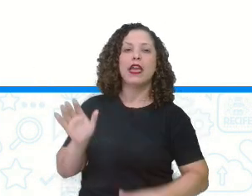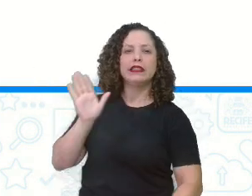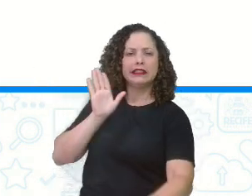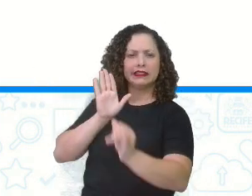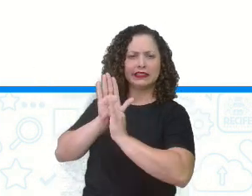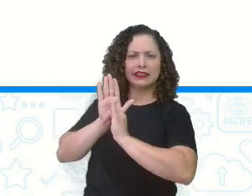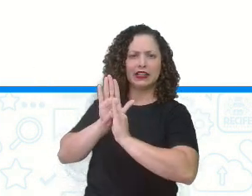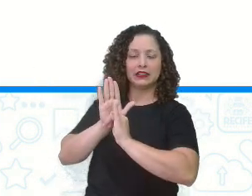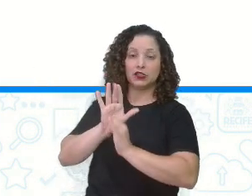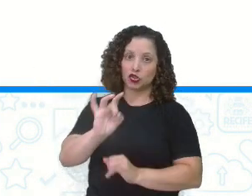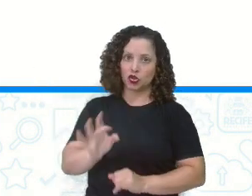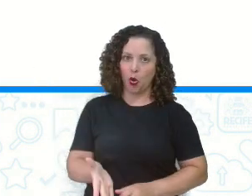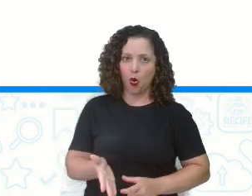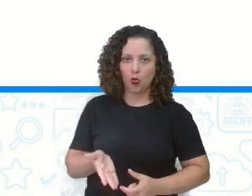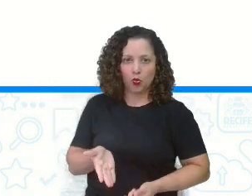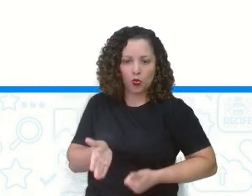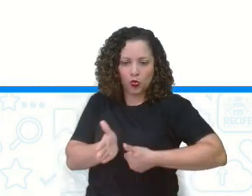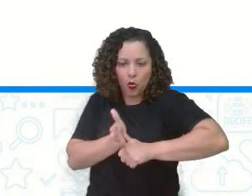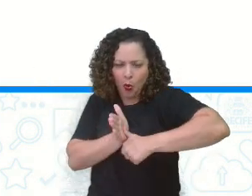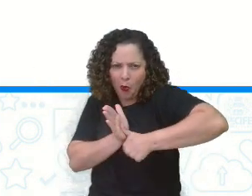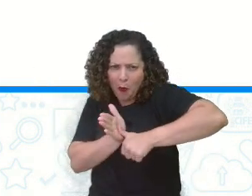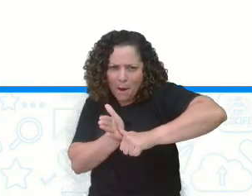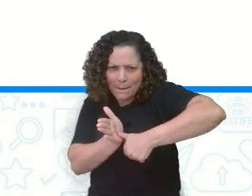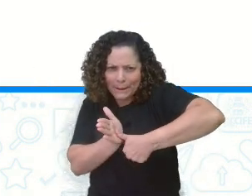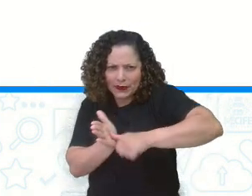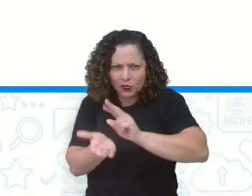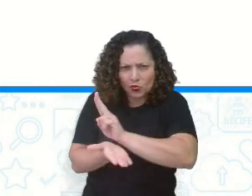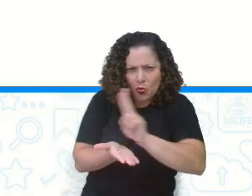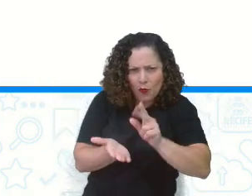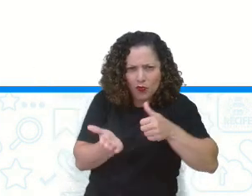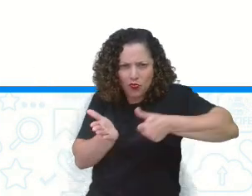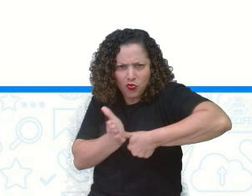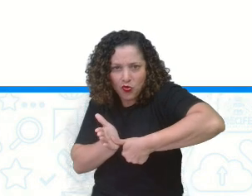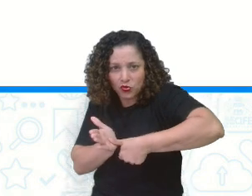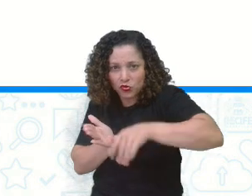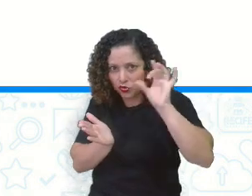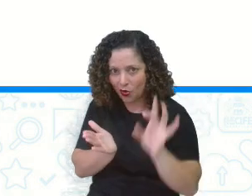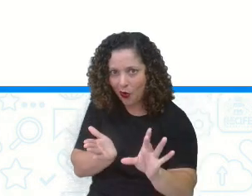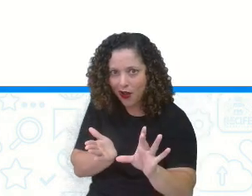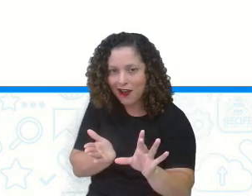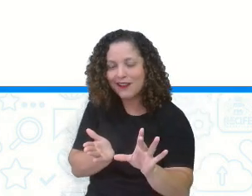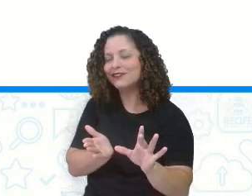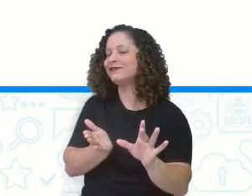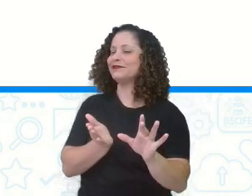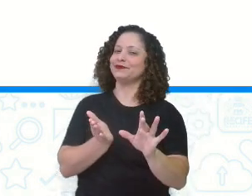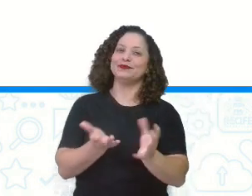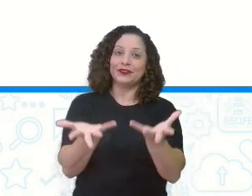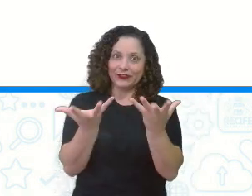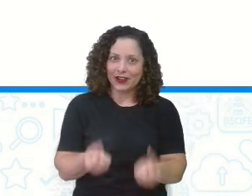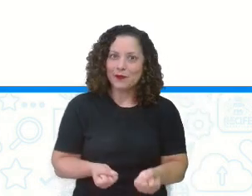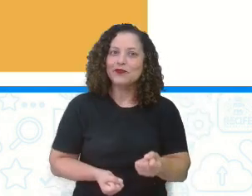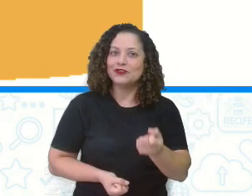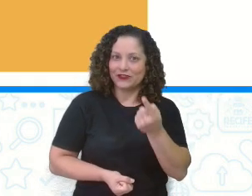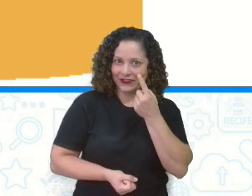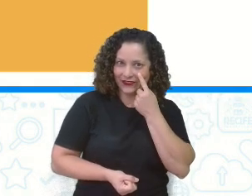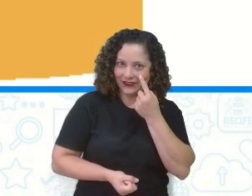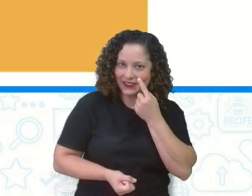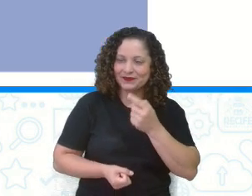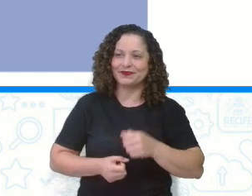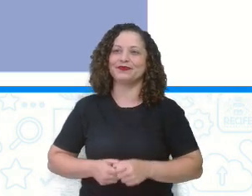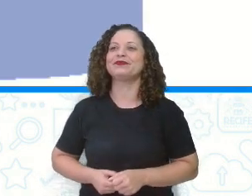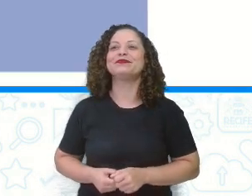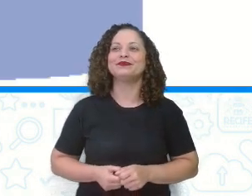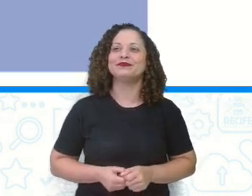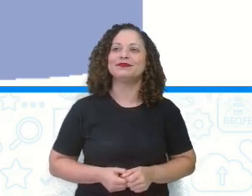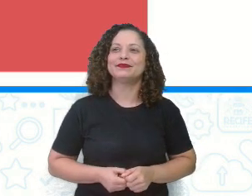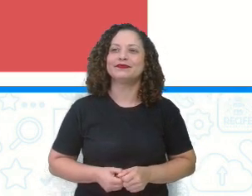apenas o nosso documento, o nosso nome? Será que é só isso? Vamos descobrir. Olha